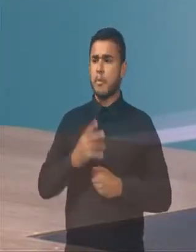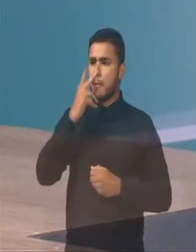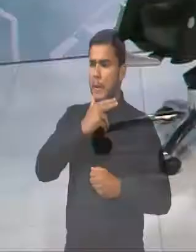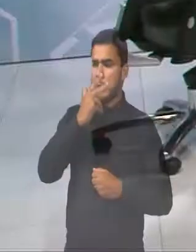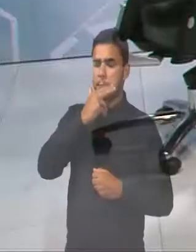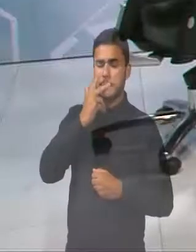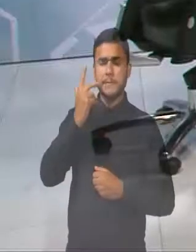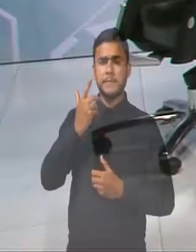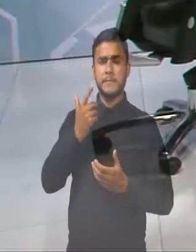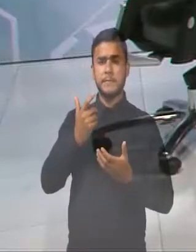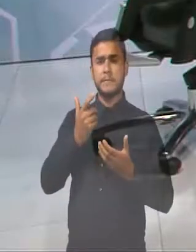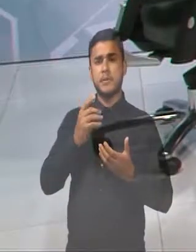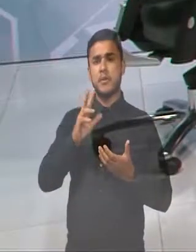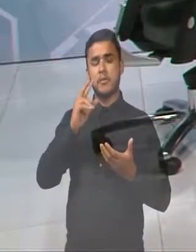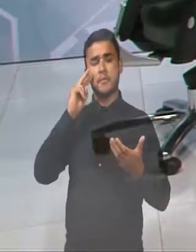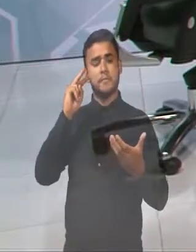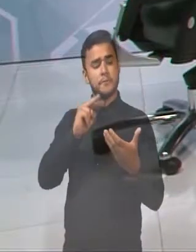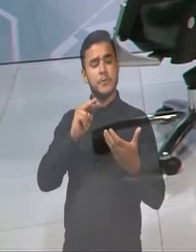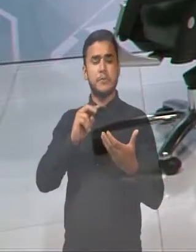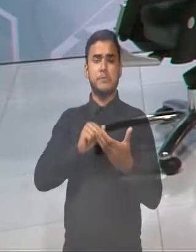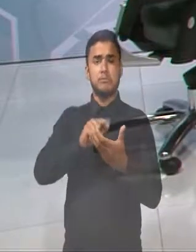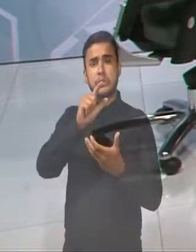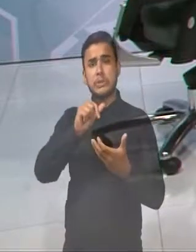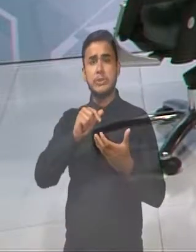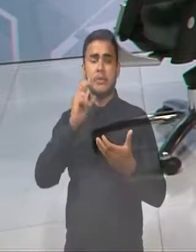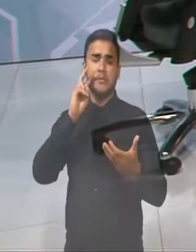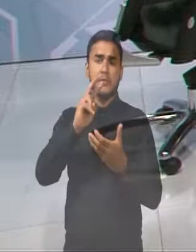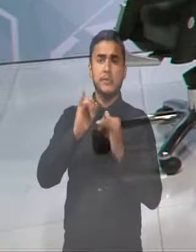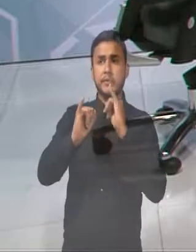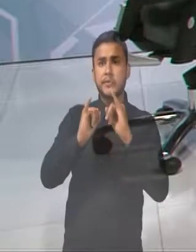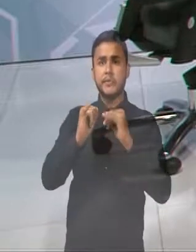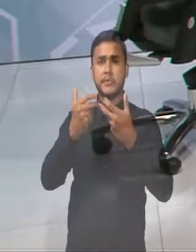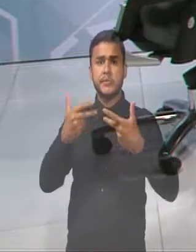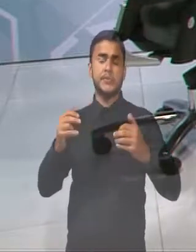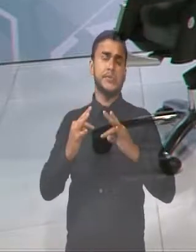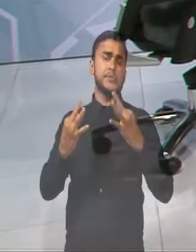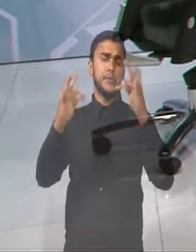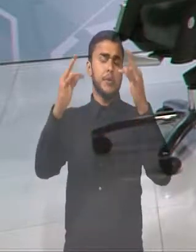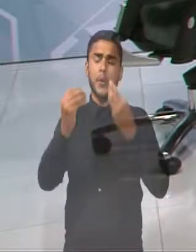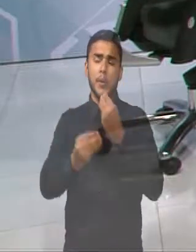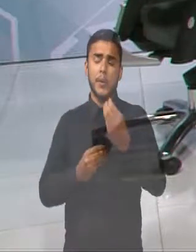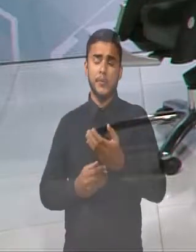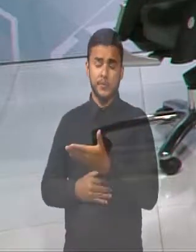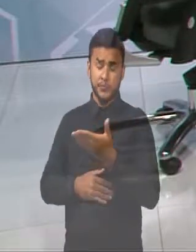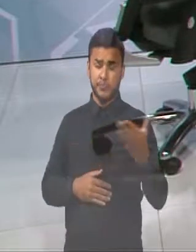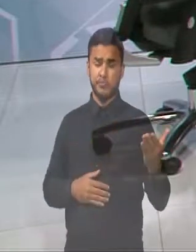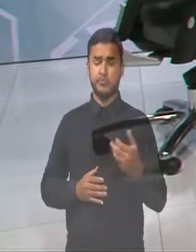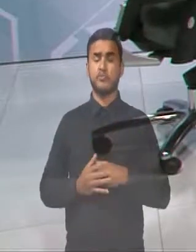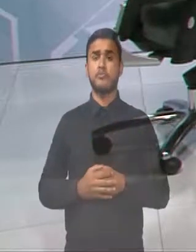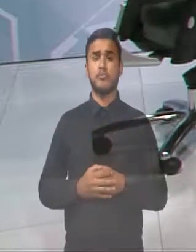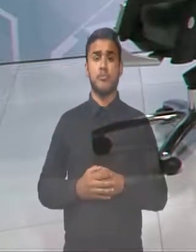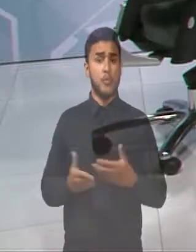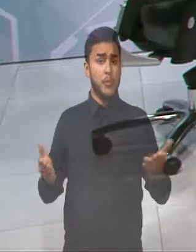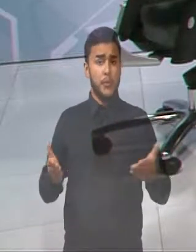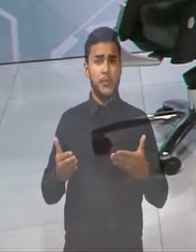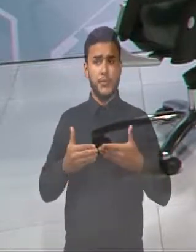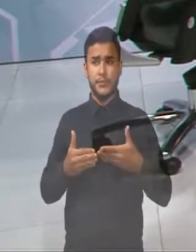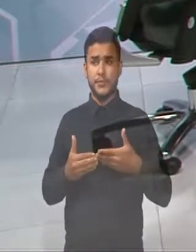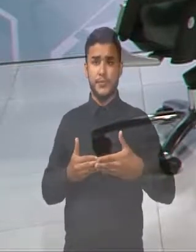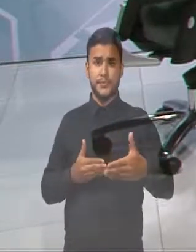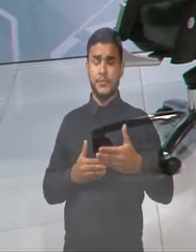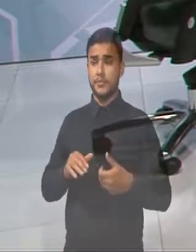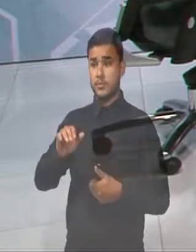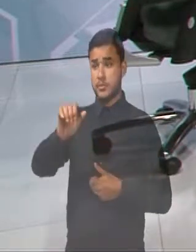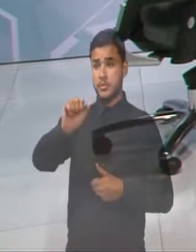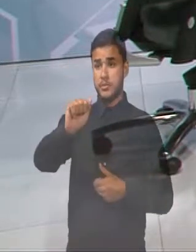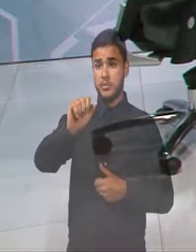são observadores, eu não tenho dúvida. Pelo uso que se está fazendo hoje dessas novas mídias, eu vou começar com